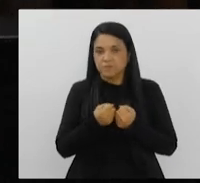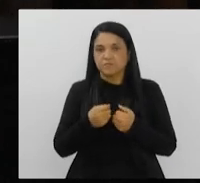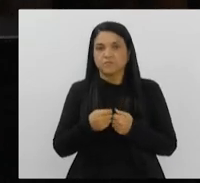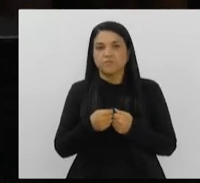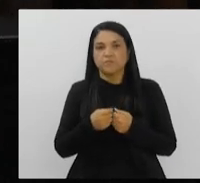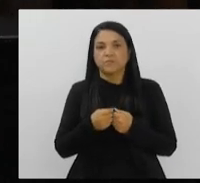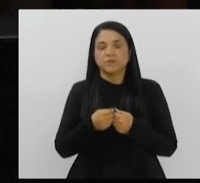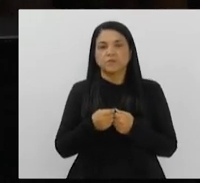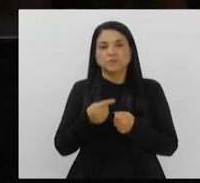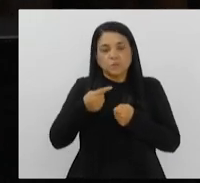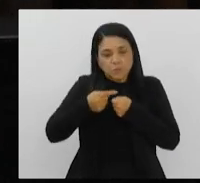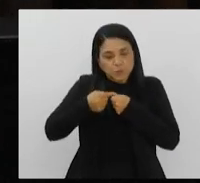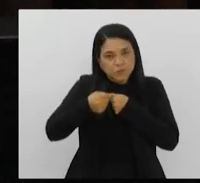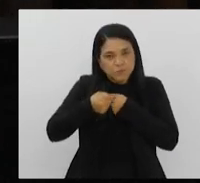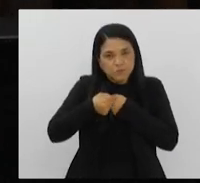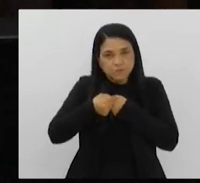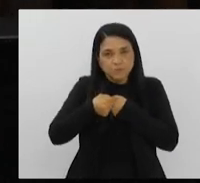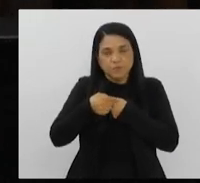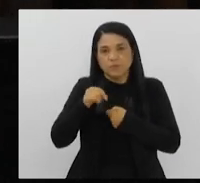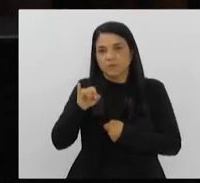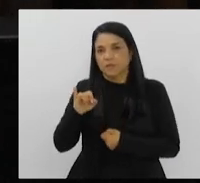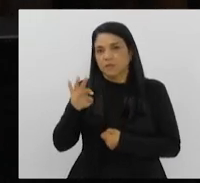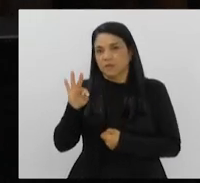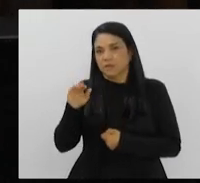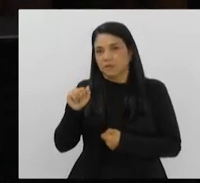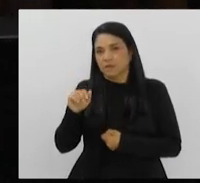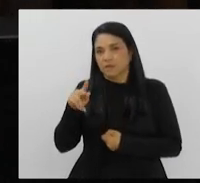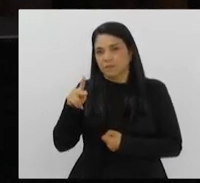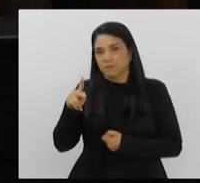do município de Itaperuna.